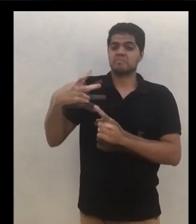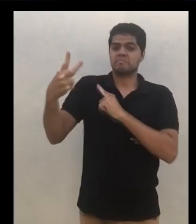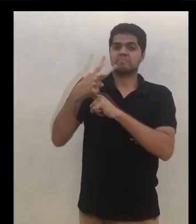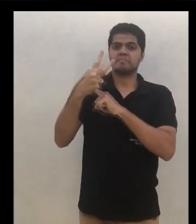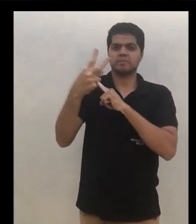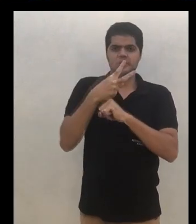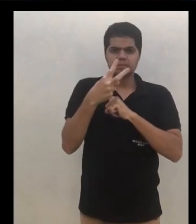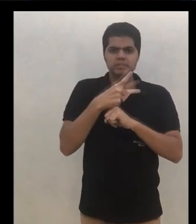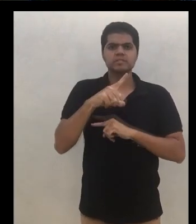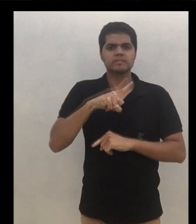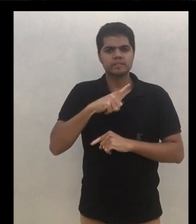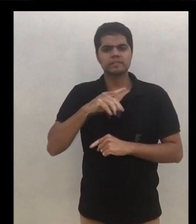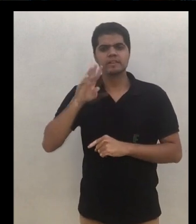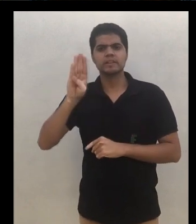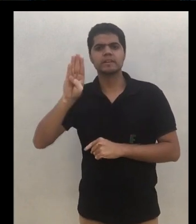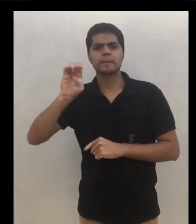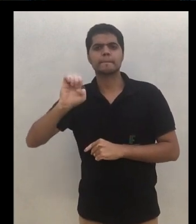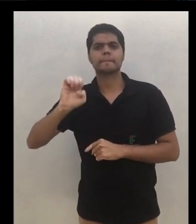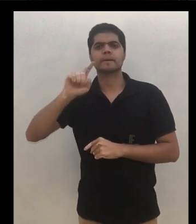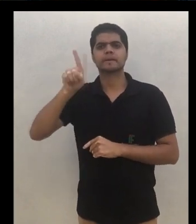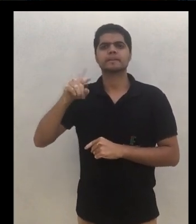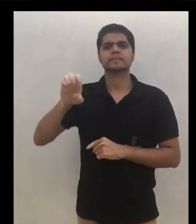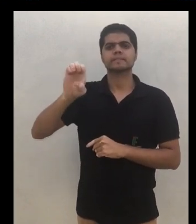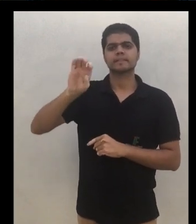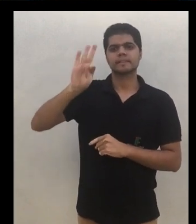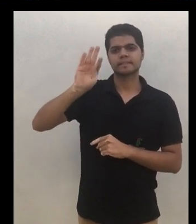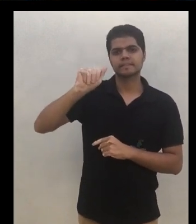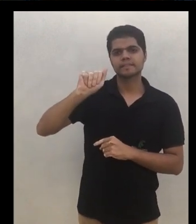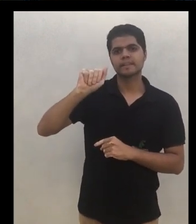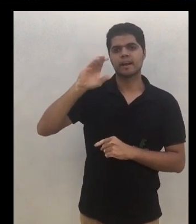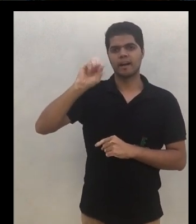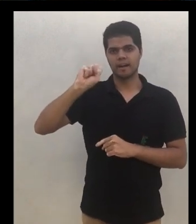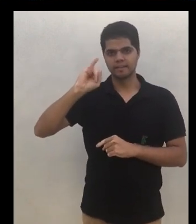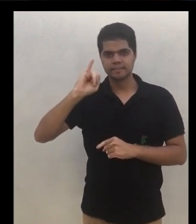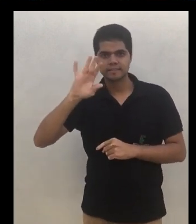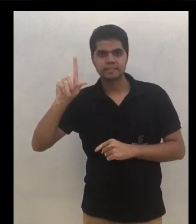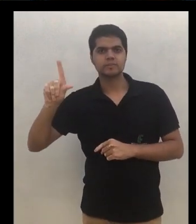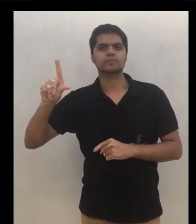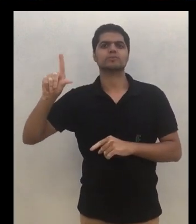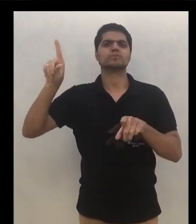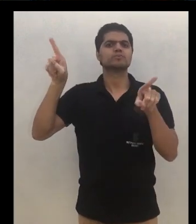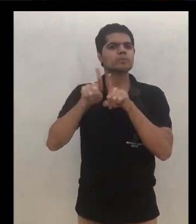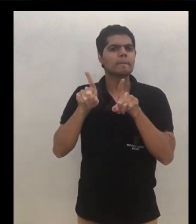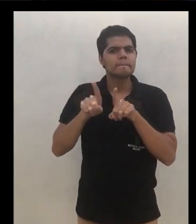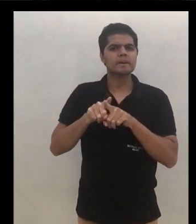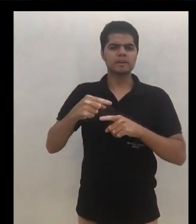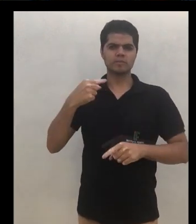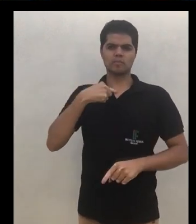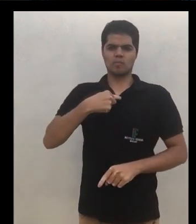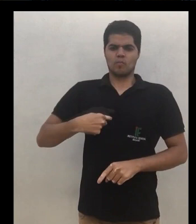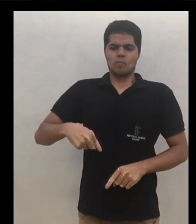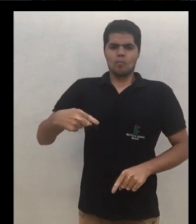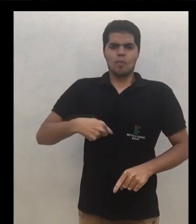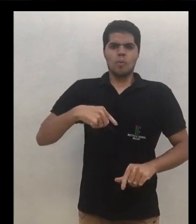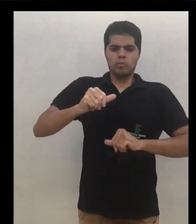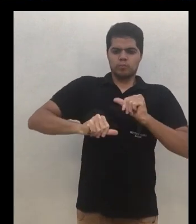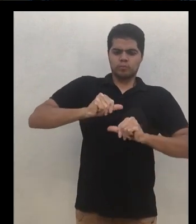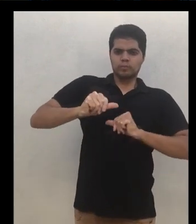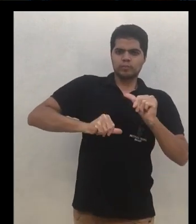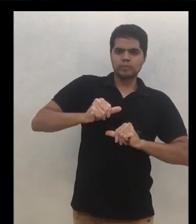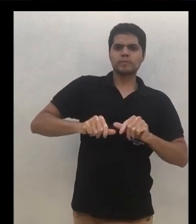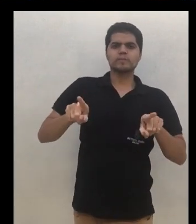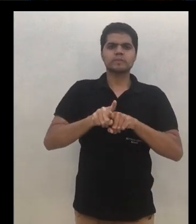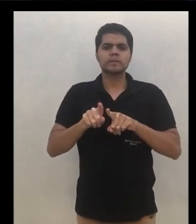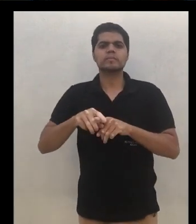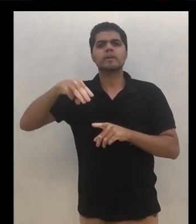a terramicina, a bezetacil, a espinheira santa, que controla o pH do estômago, o confrei, né, que é